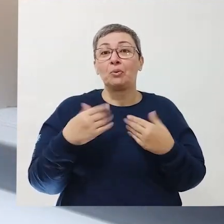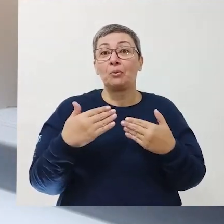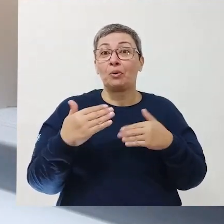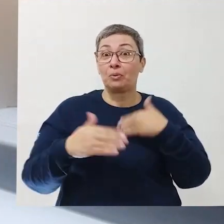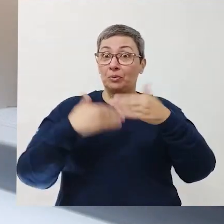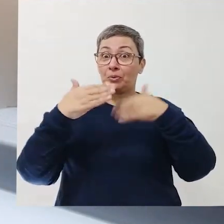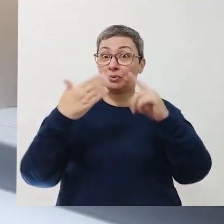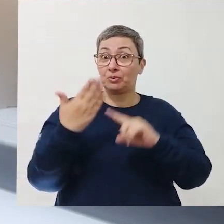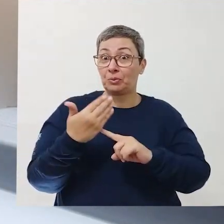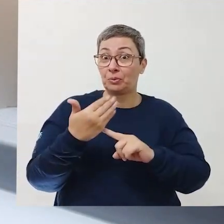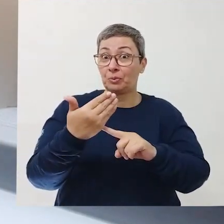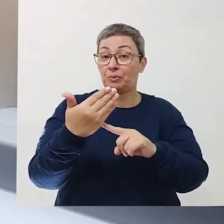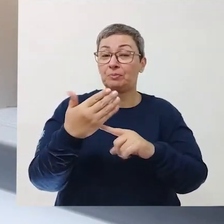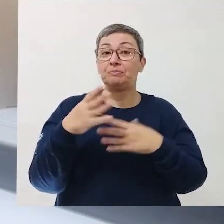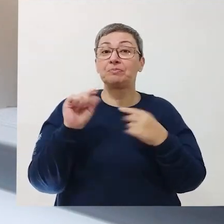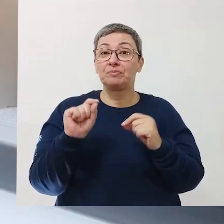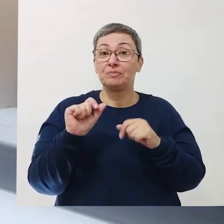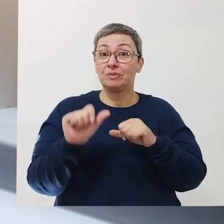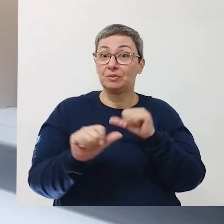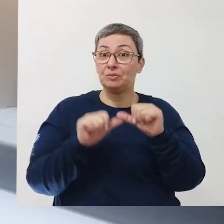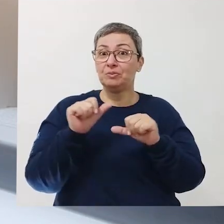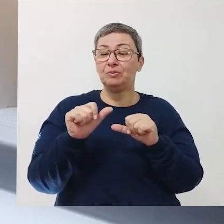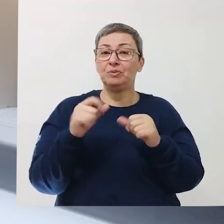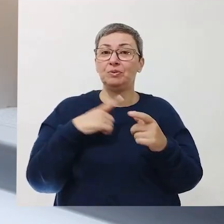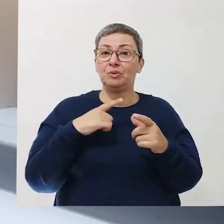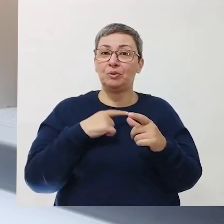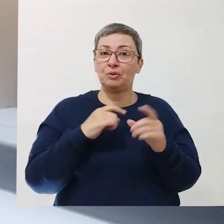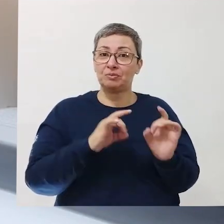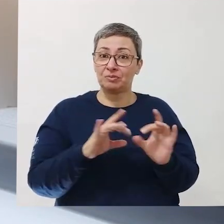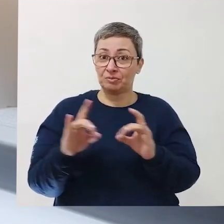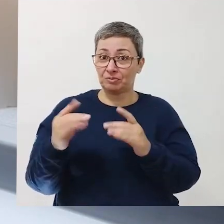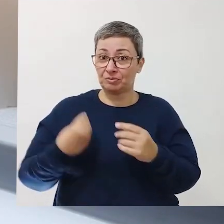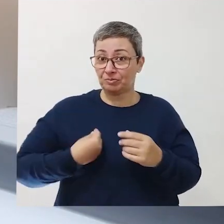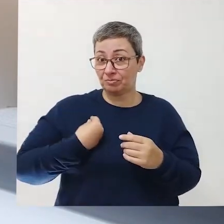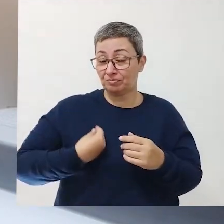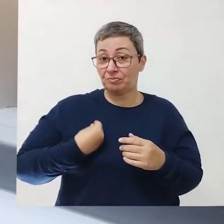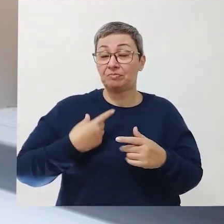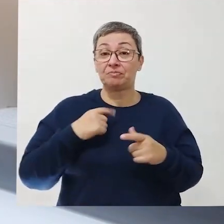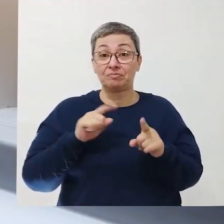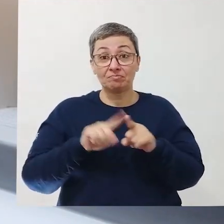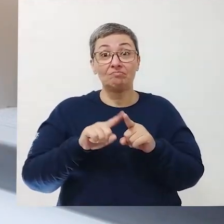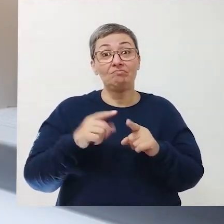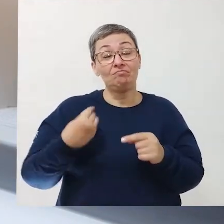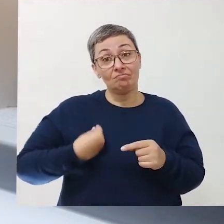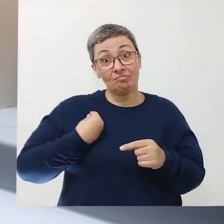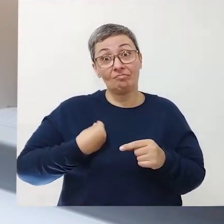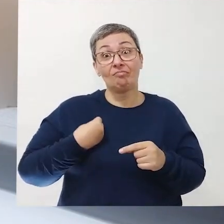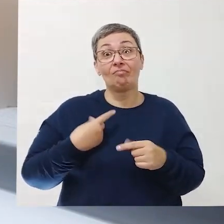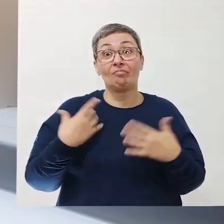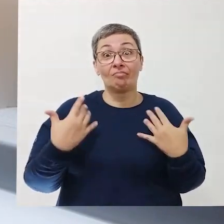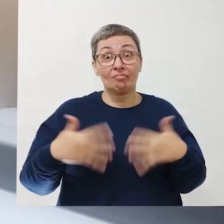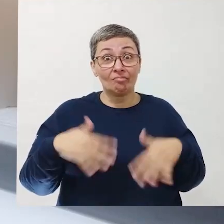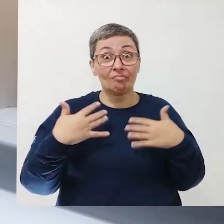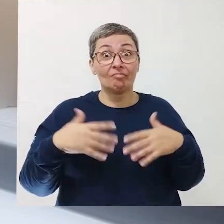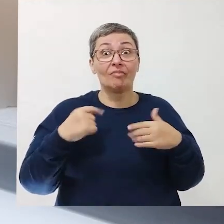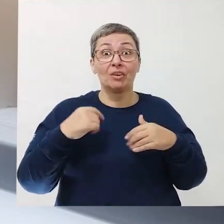A velocidade e a forma de como isso tem acontecido Faz com que tarefas